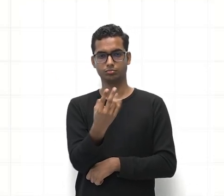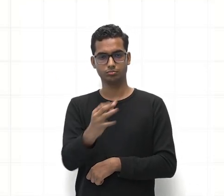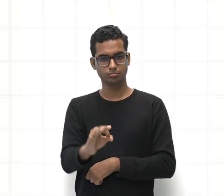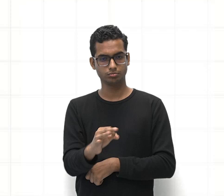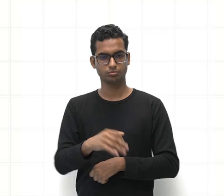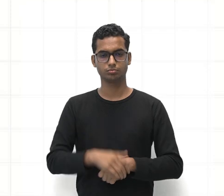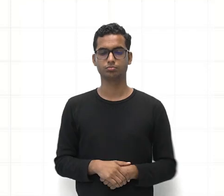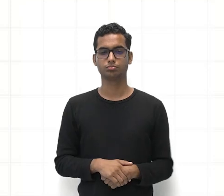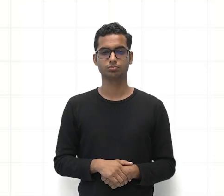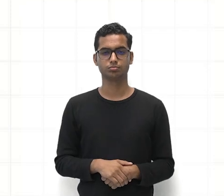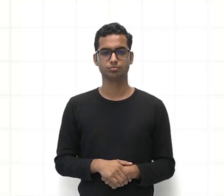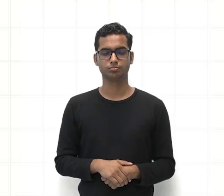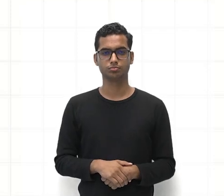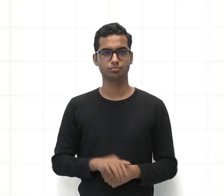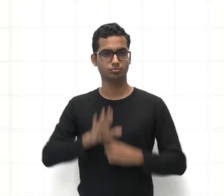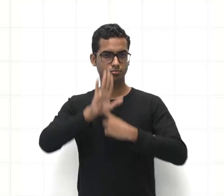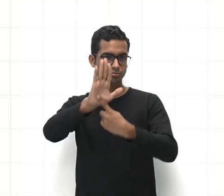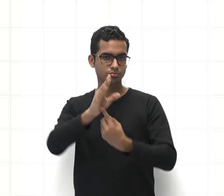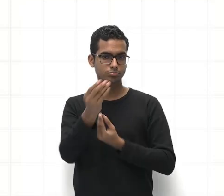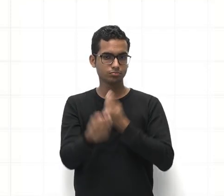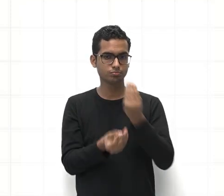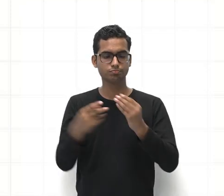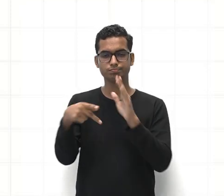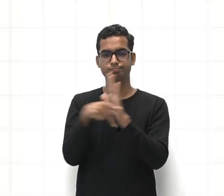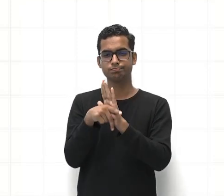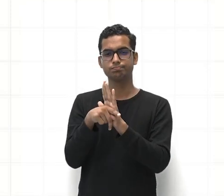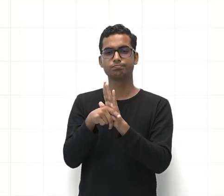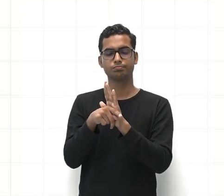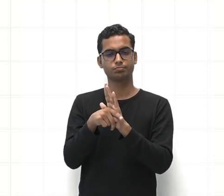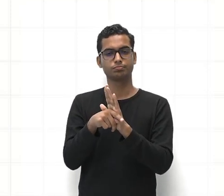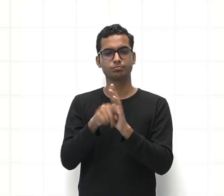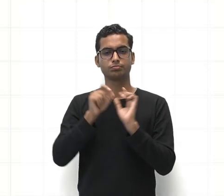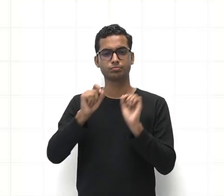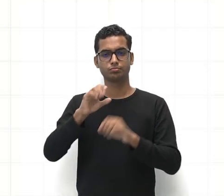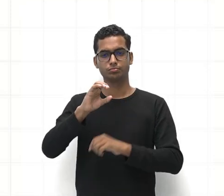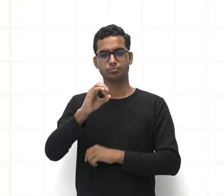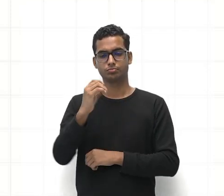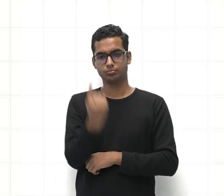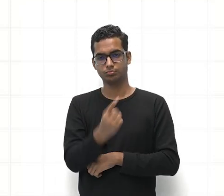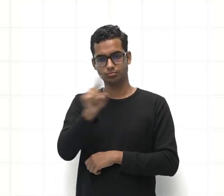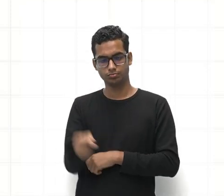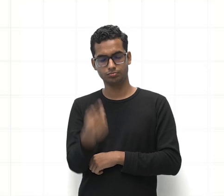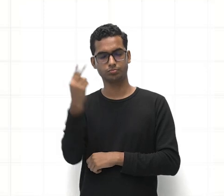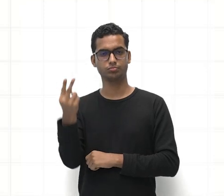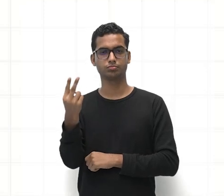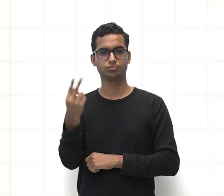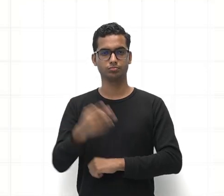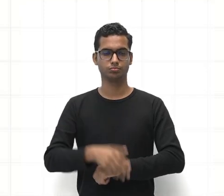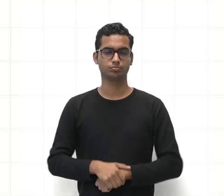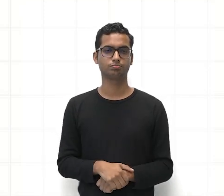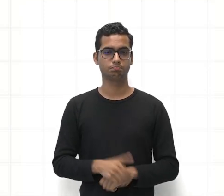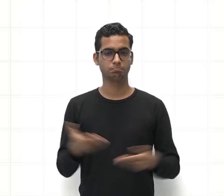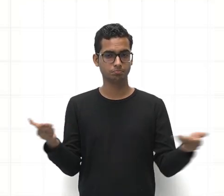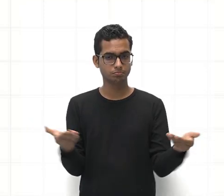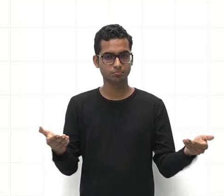e fica escrito na sua forma decimal, igual a 1,2.